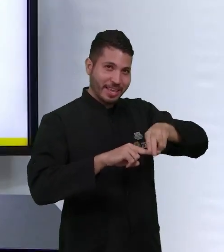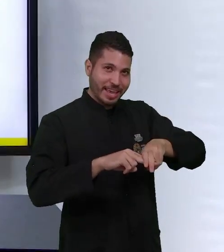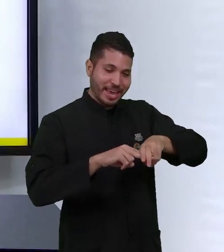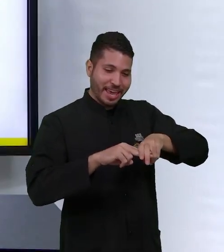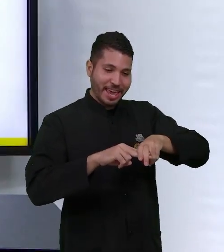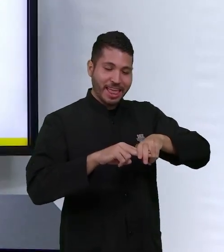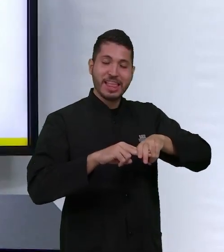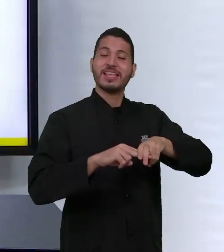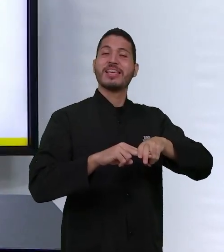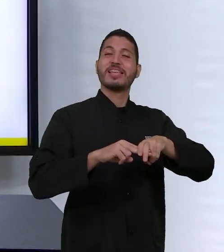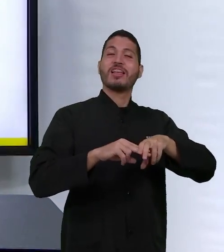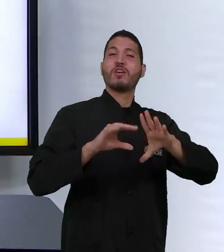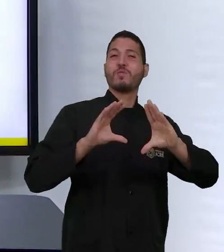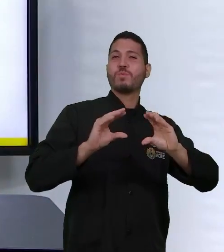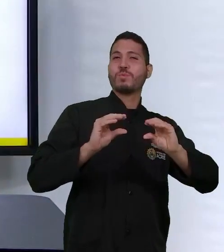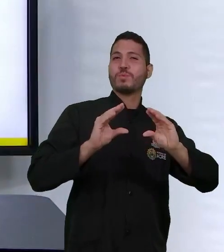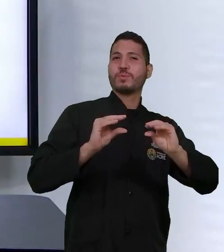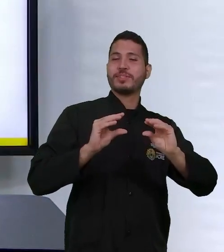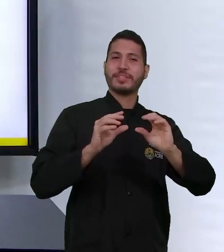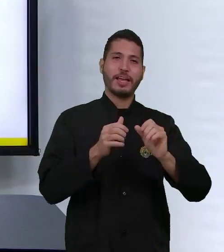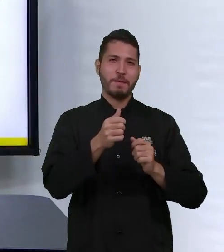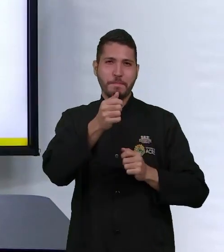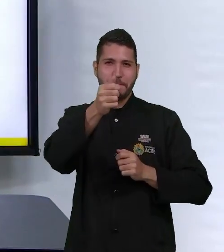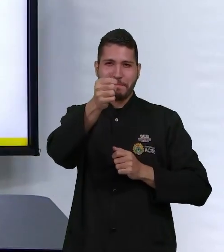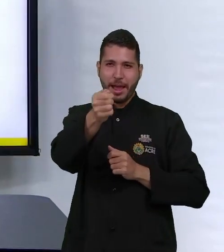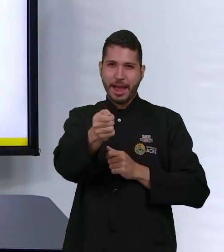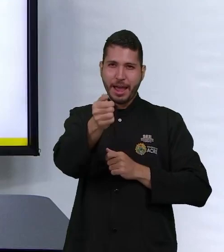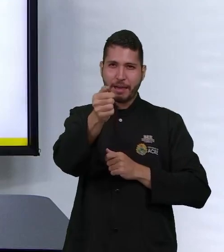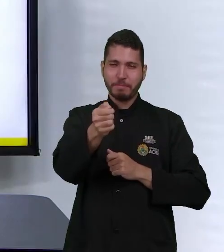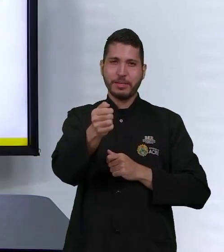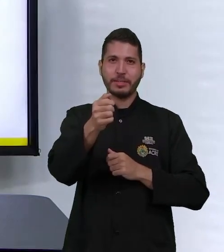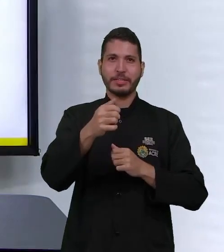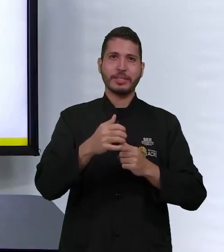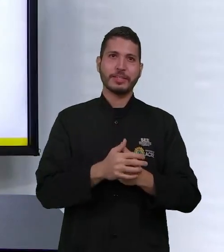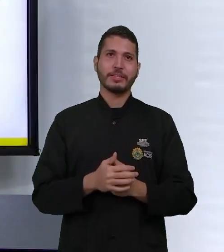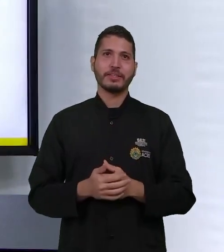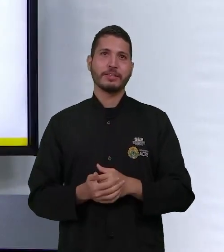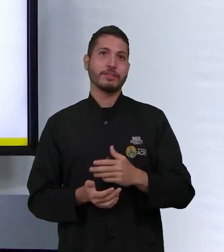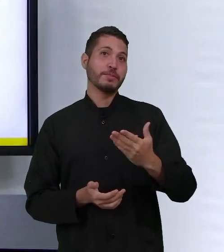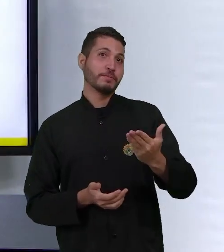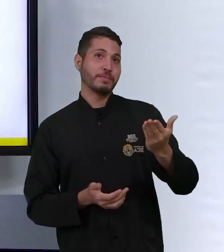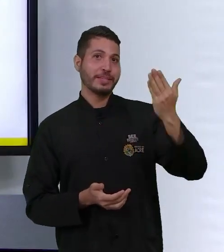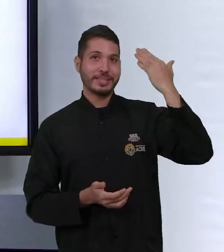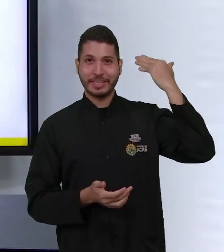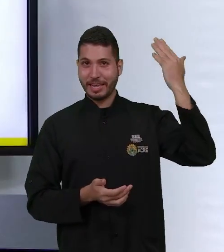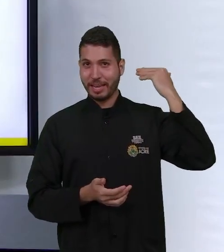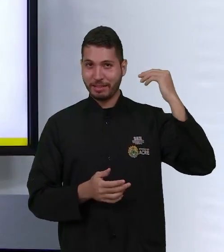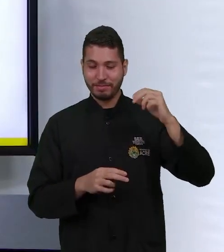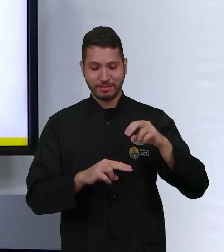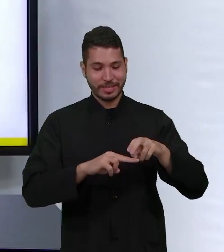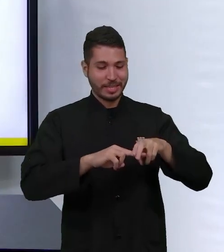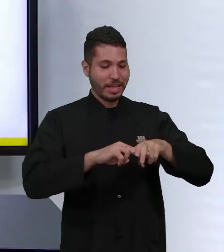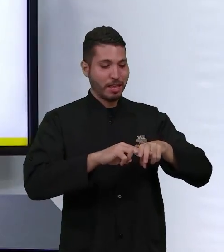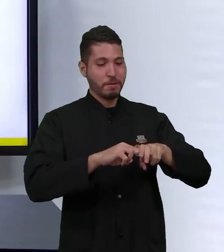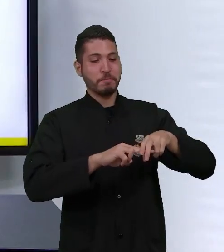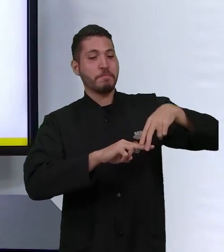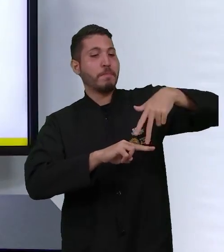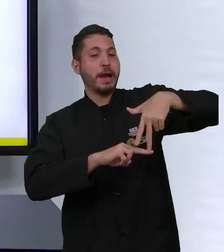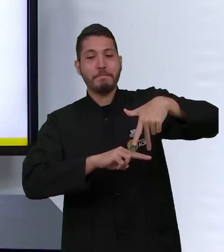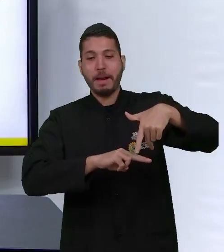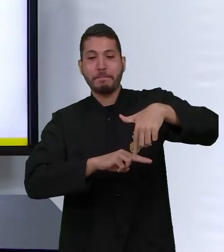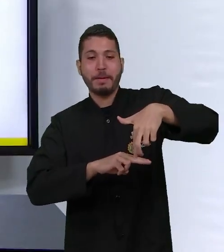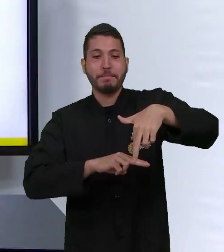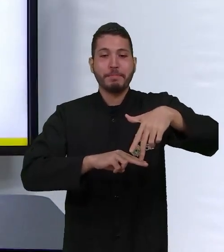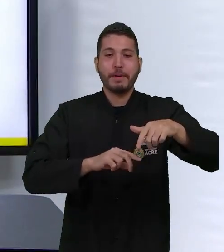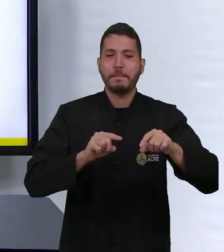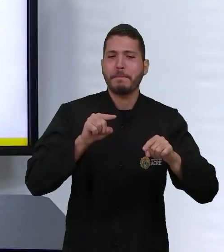controle, muda de canal. Antigamente você levantava do sofá e apertava o botão na televisão. São exemplos que eu